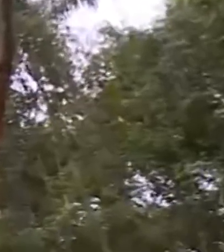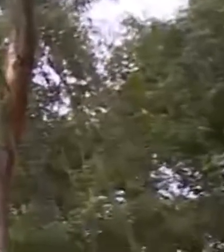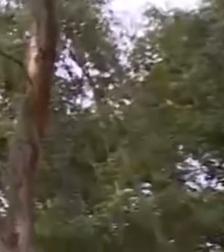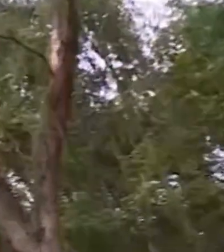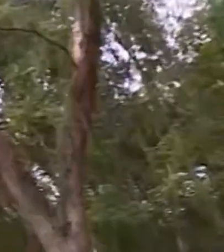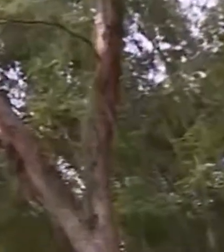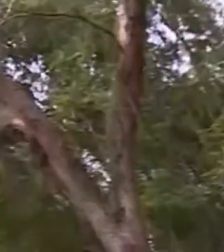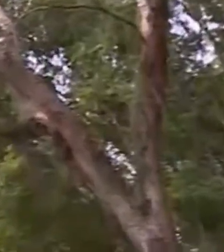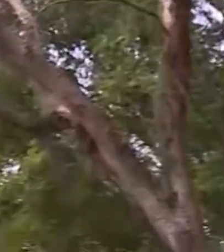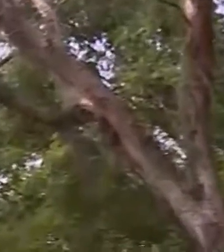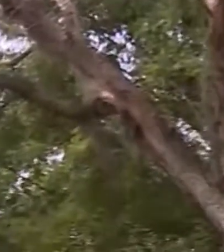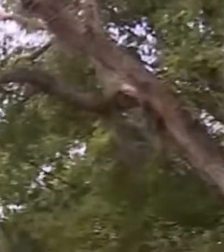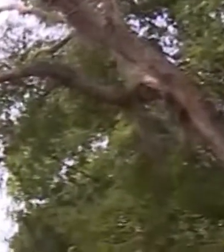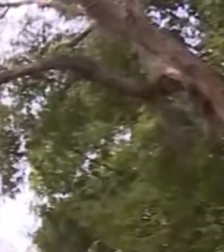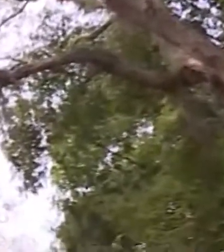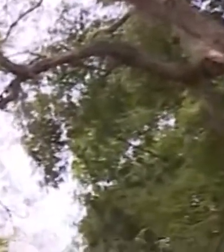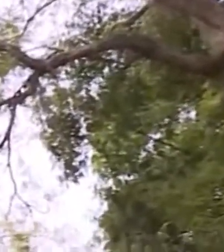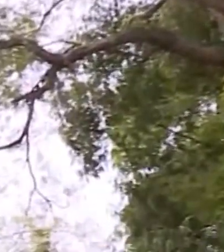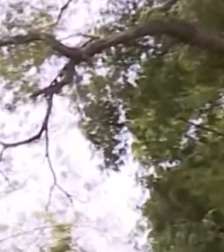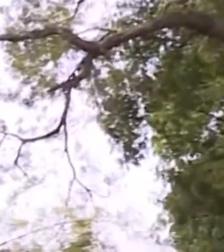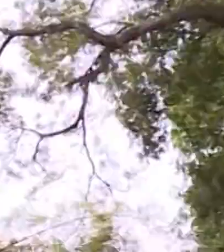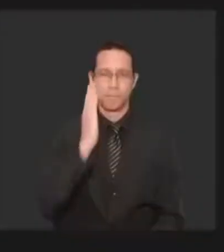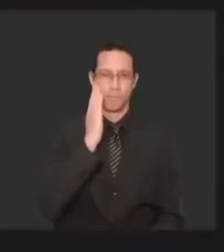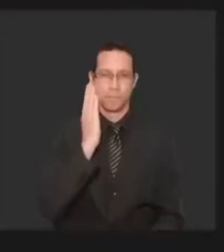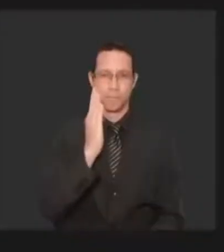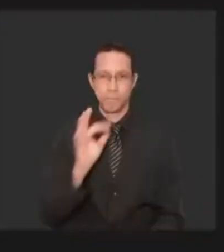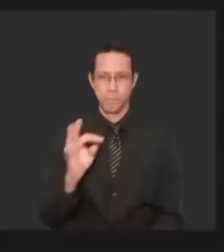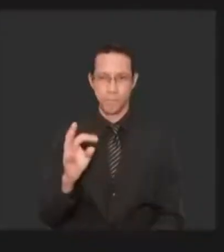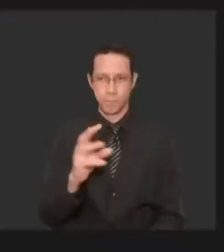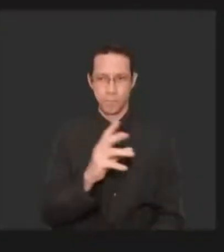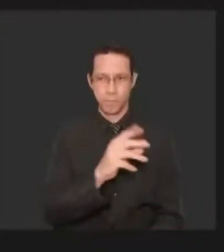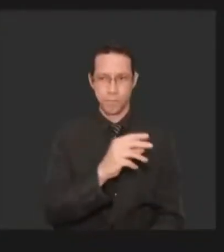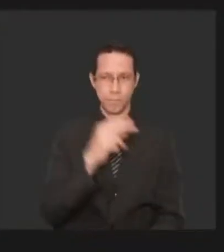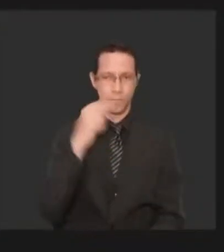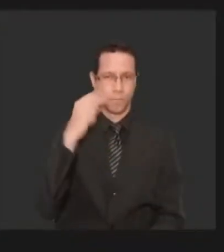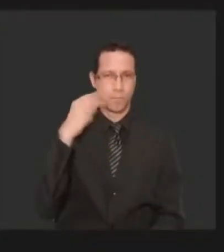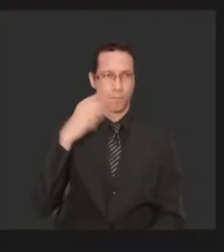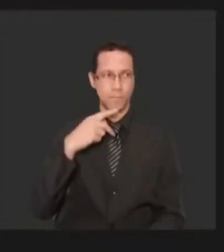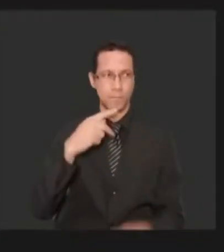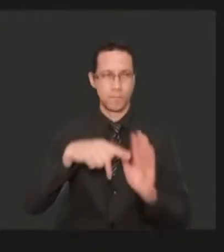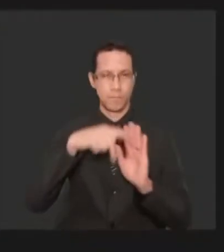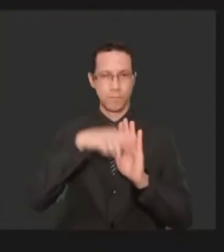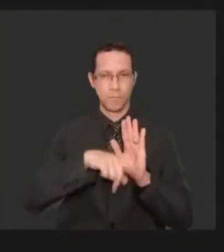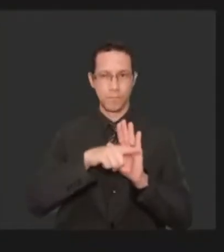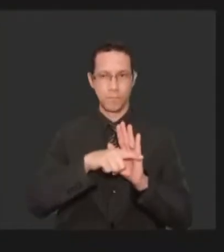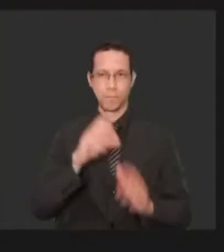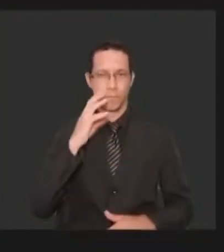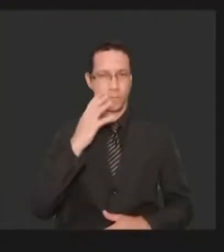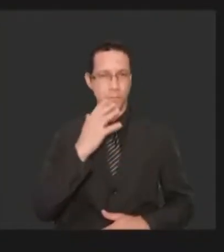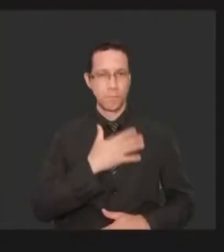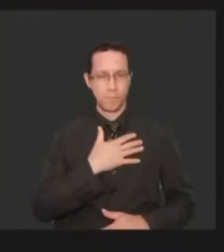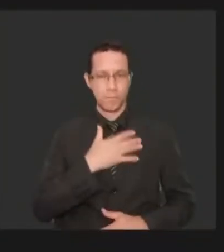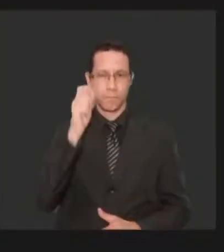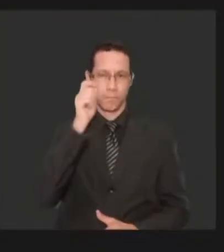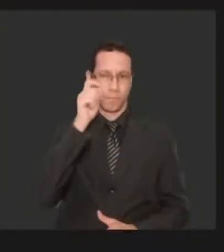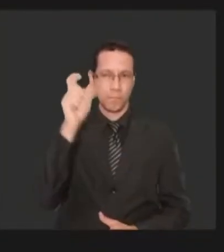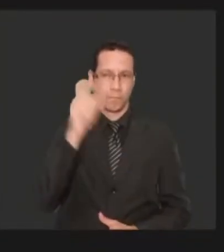arborização frutífera em espaços públicos no município. Foi um projeto muito interessante